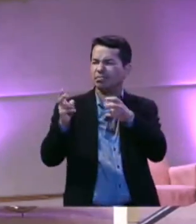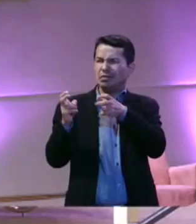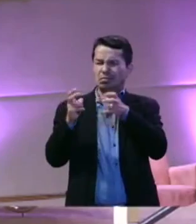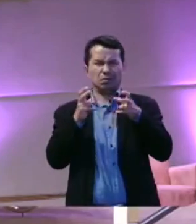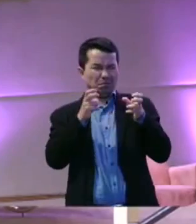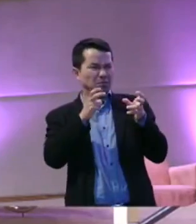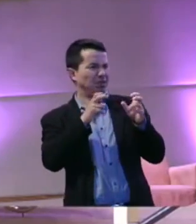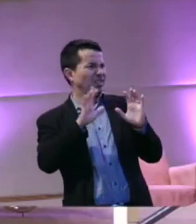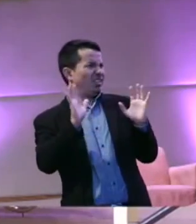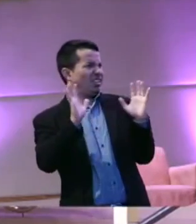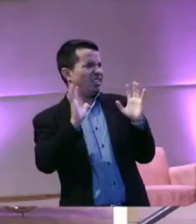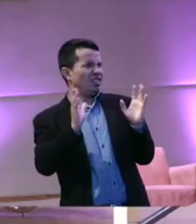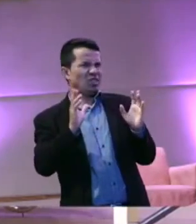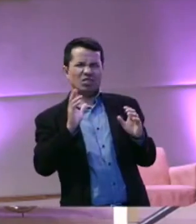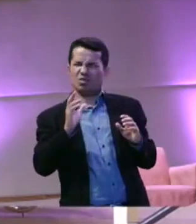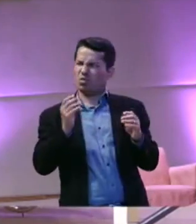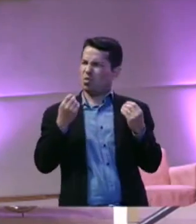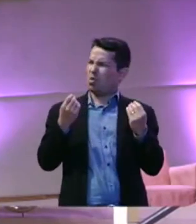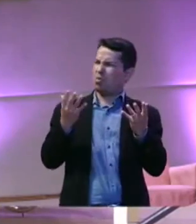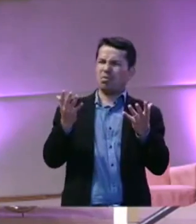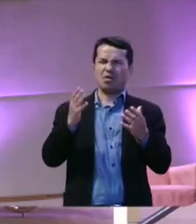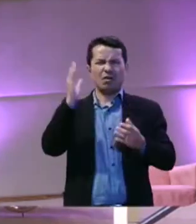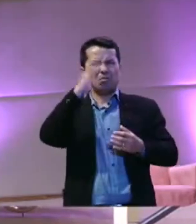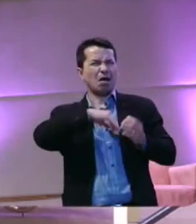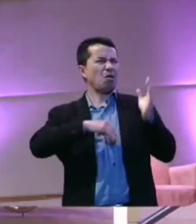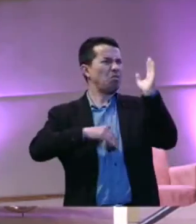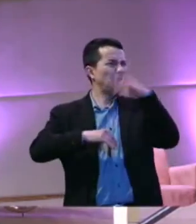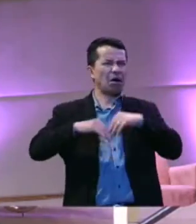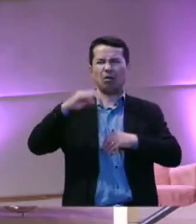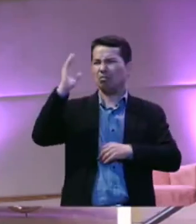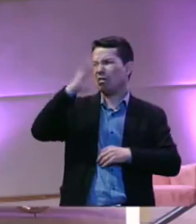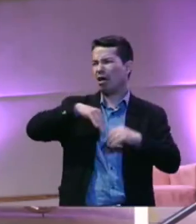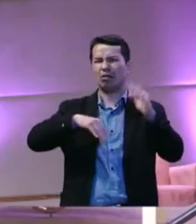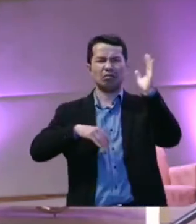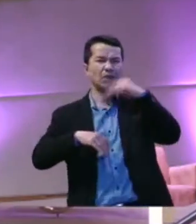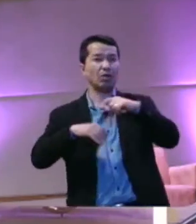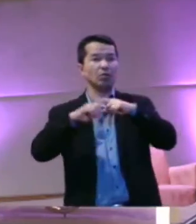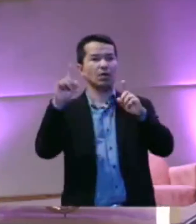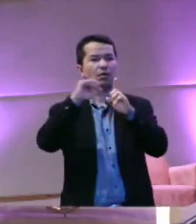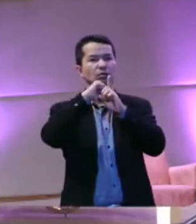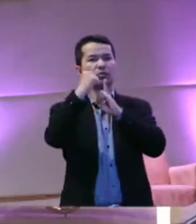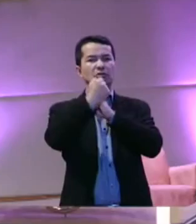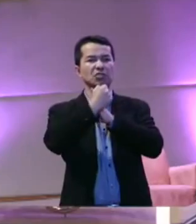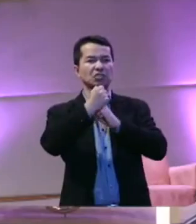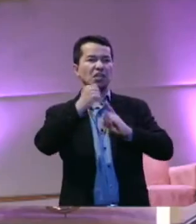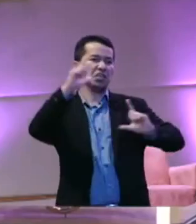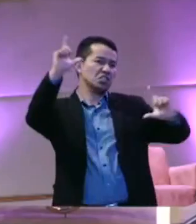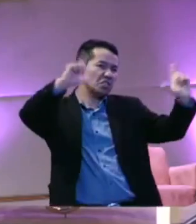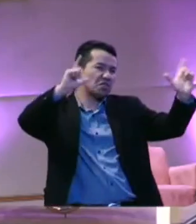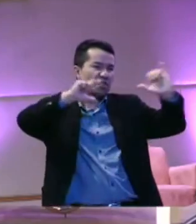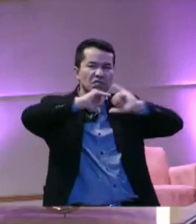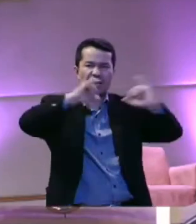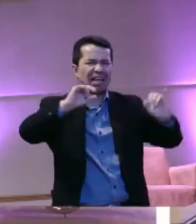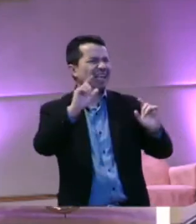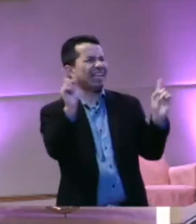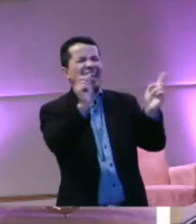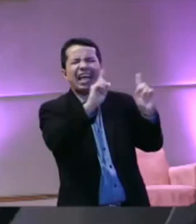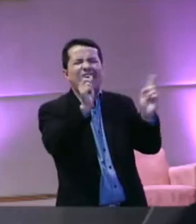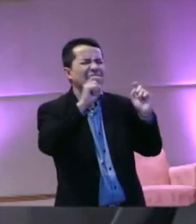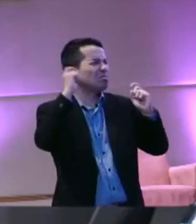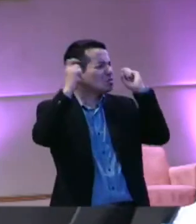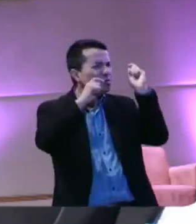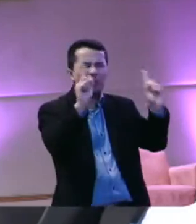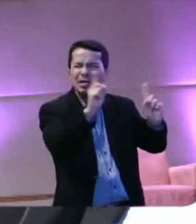e o mundo olhando como se isso fosse simplesmente tão normal. A visitação de Deus sempre que